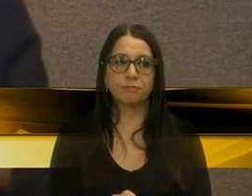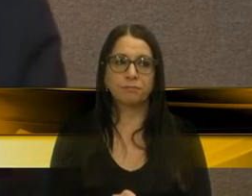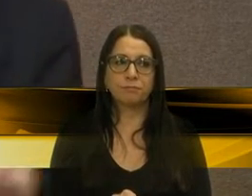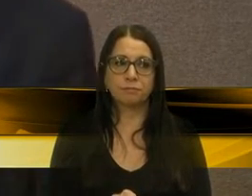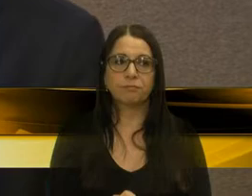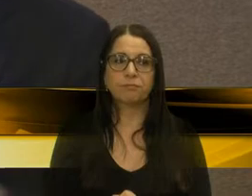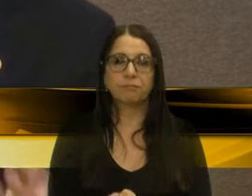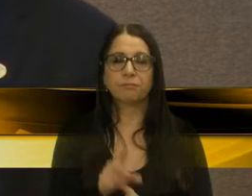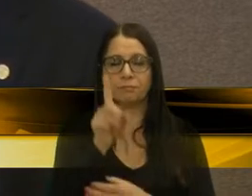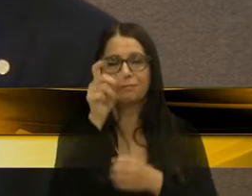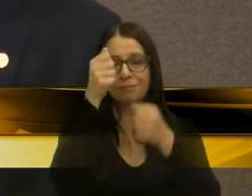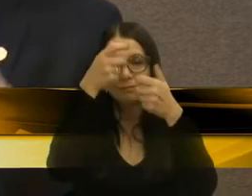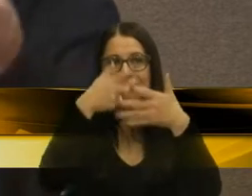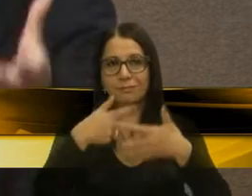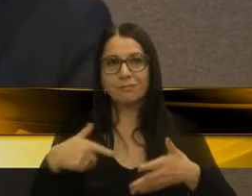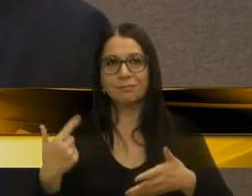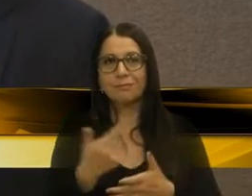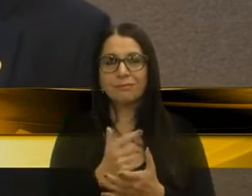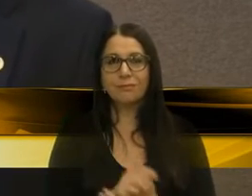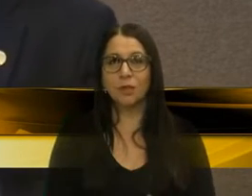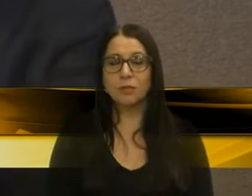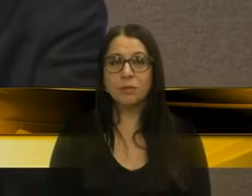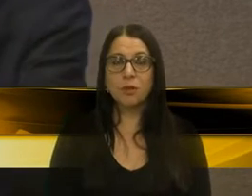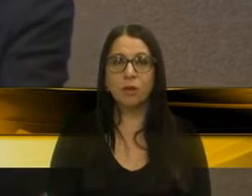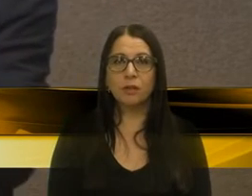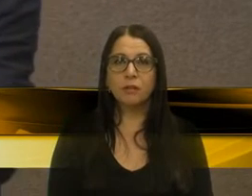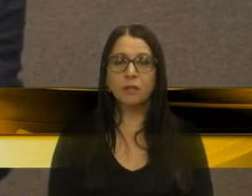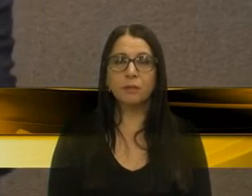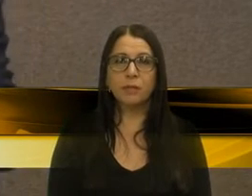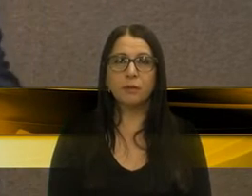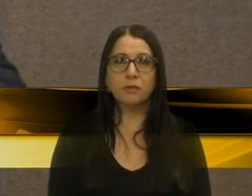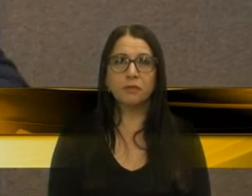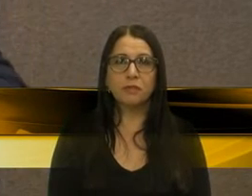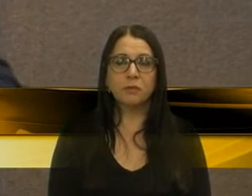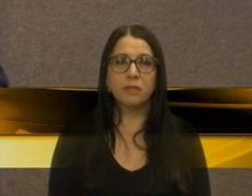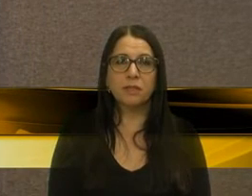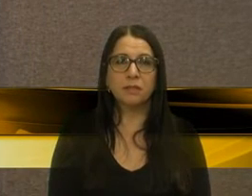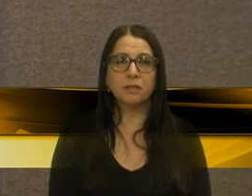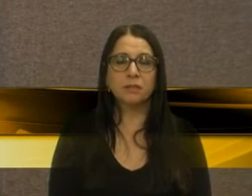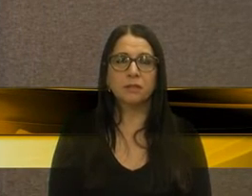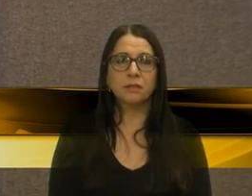console a família Permite uma e os parte, familiares. vereador Bandeira. A parte quem...